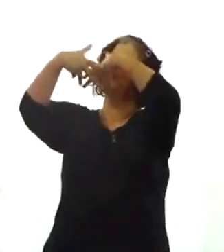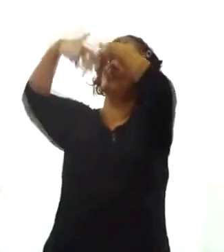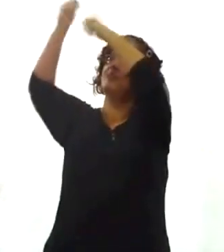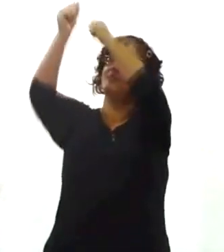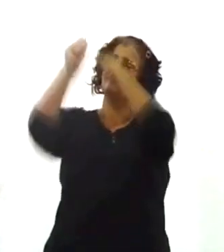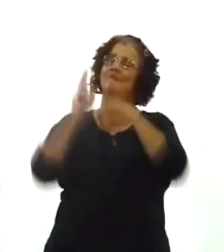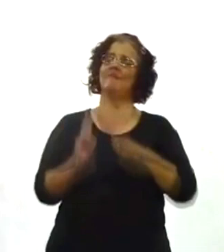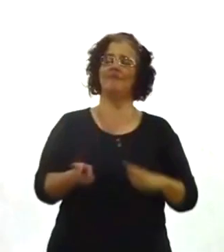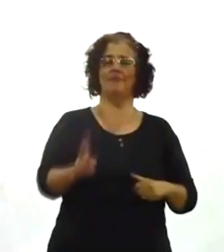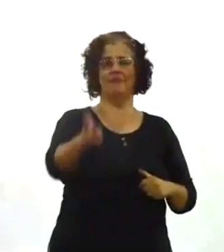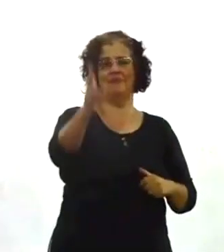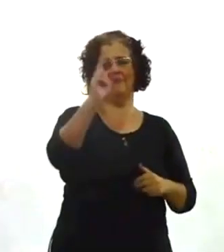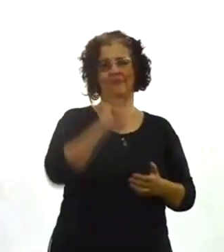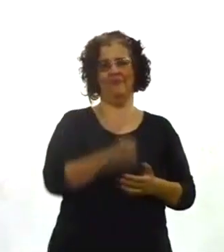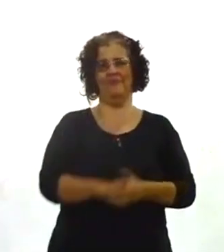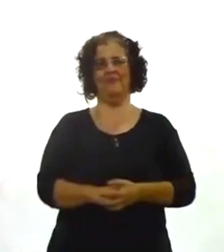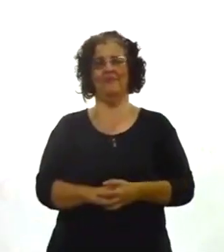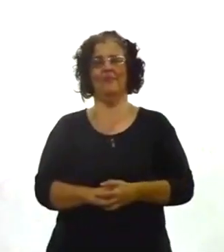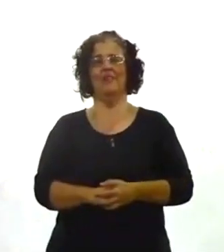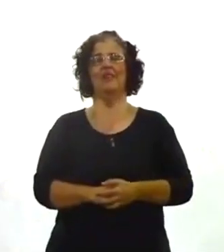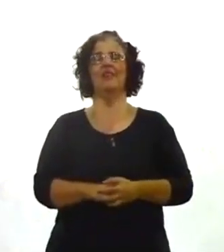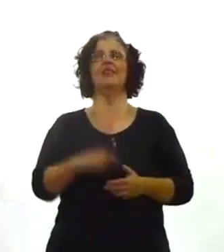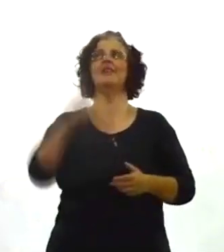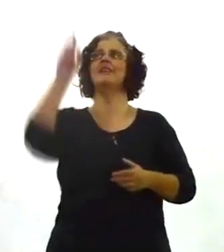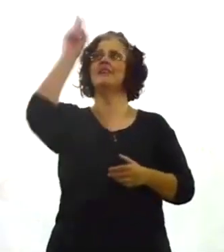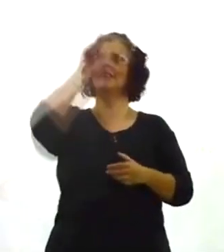me usando para a sua glória.